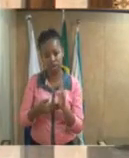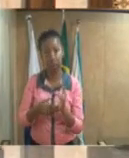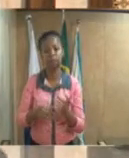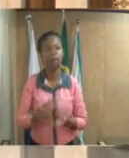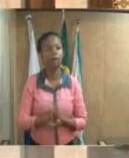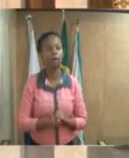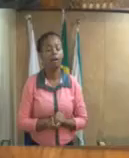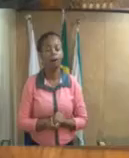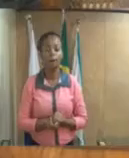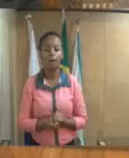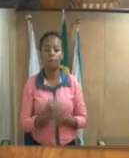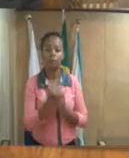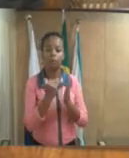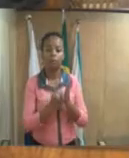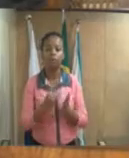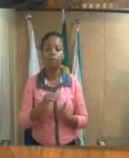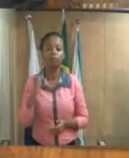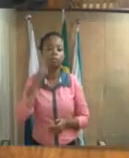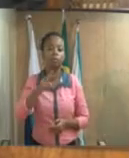Tavares.